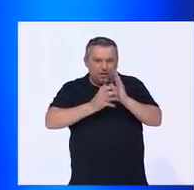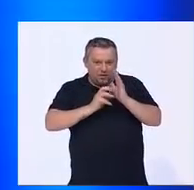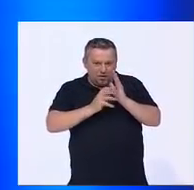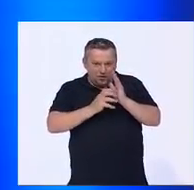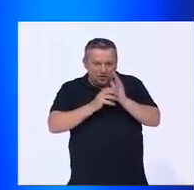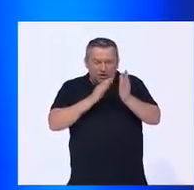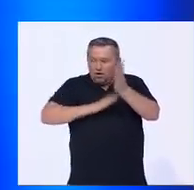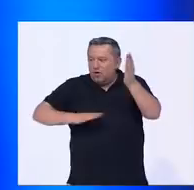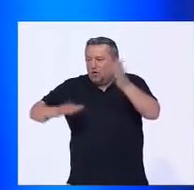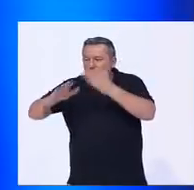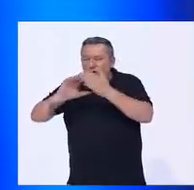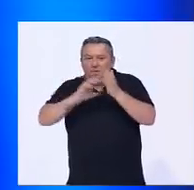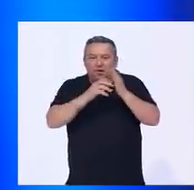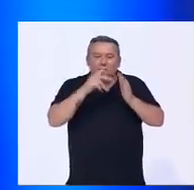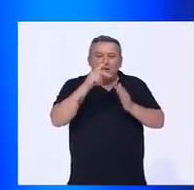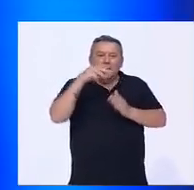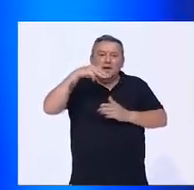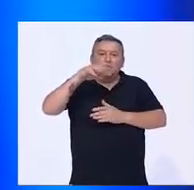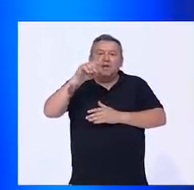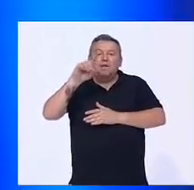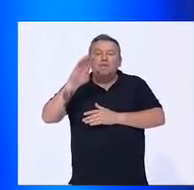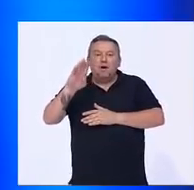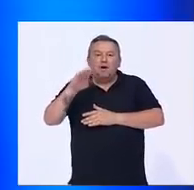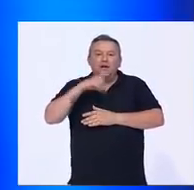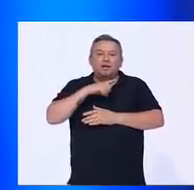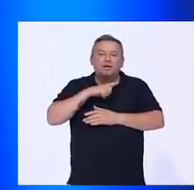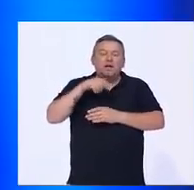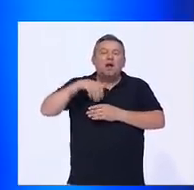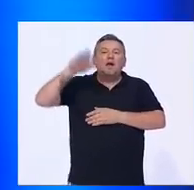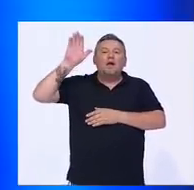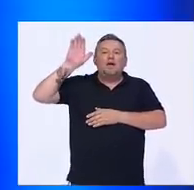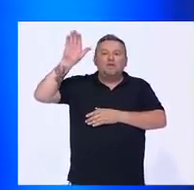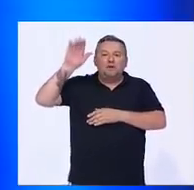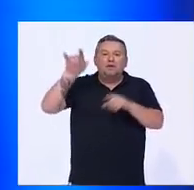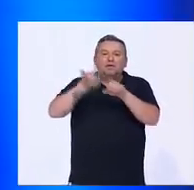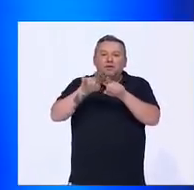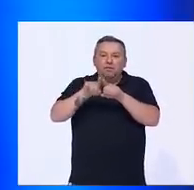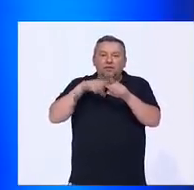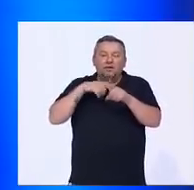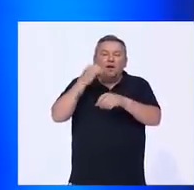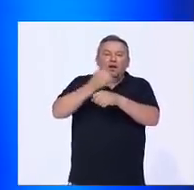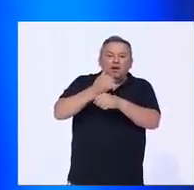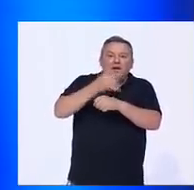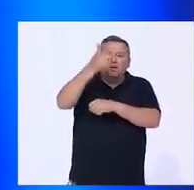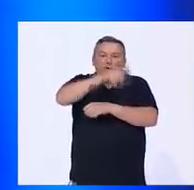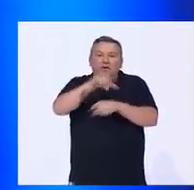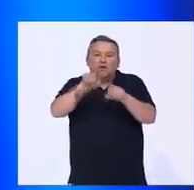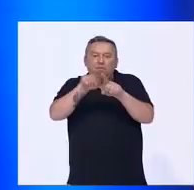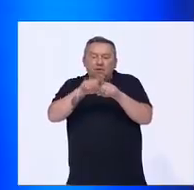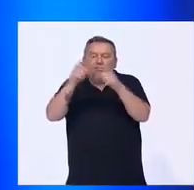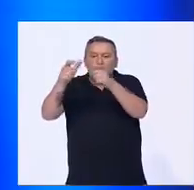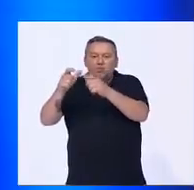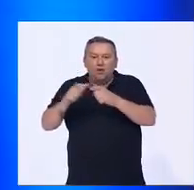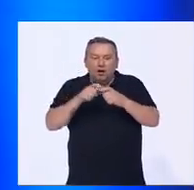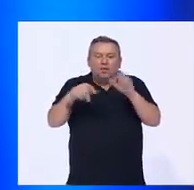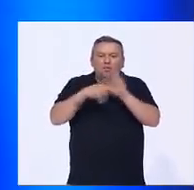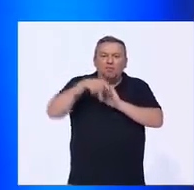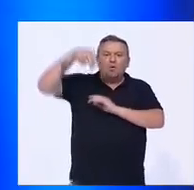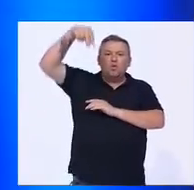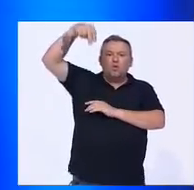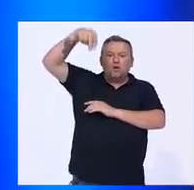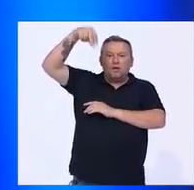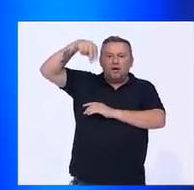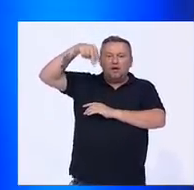de todos os partidos, do PMDB. O PMDB tem candidato e, no entanto, os líderes do partido têm outros candidatos regionalmente. É o caso do Nordeste,